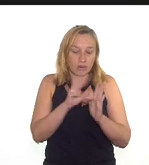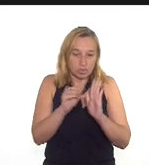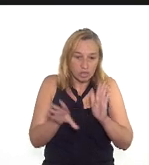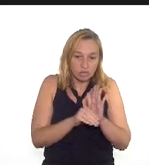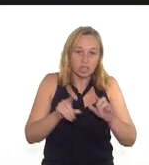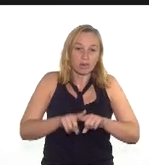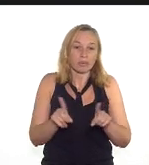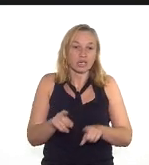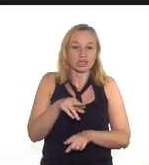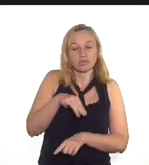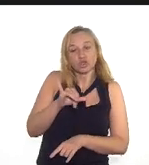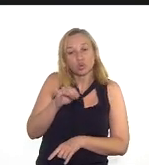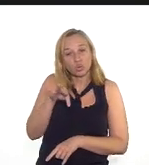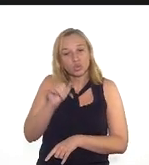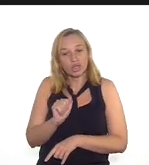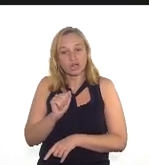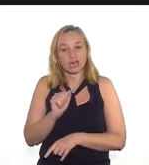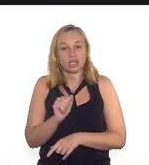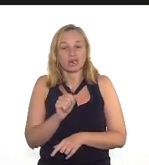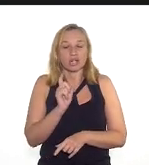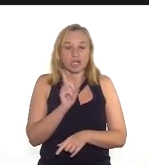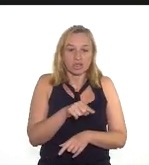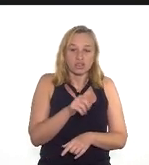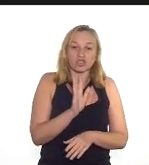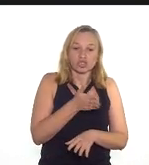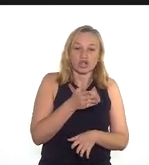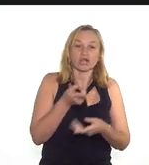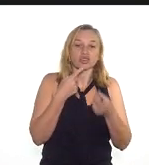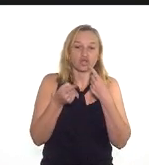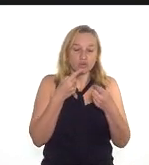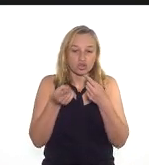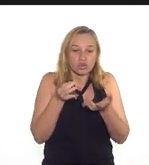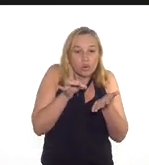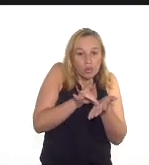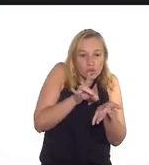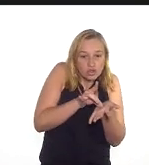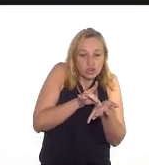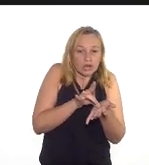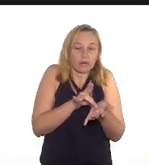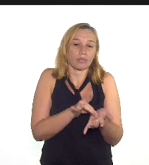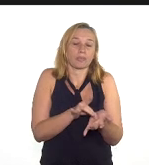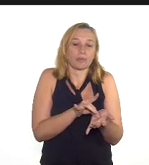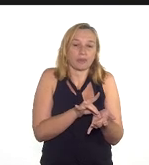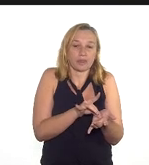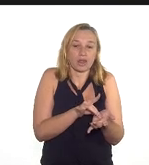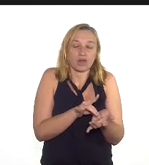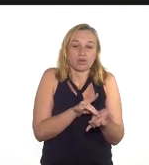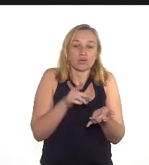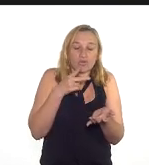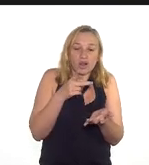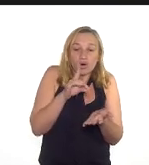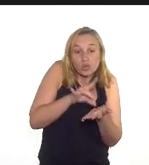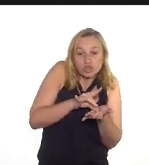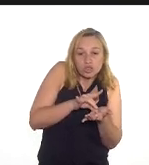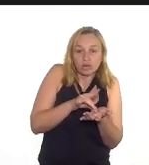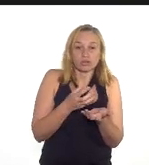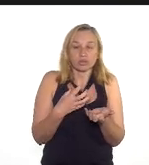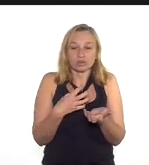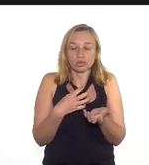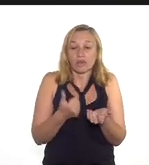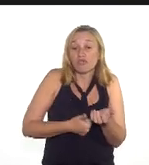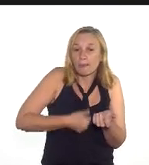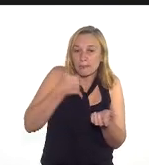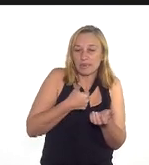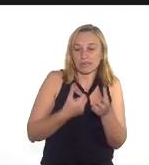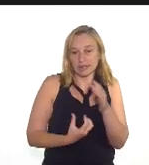basicamente, essa minuta é uma minuta que nós já tínhamos discutido, uma minuta original. É, quando eu falo original, no sentido de que foi a